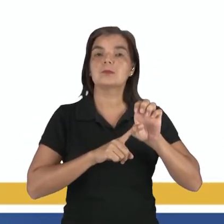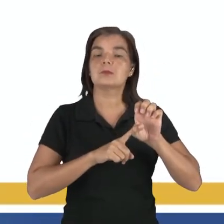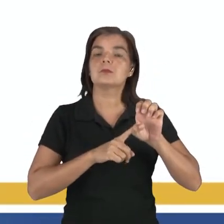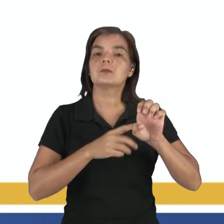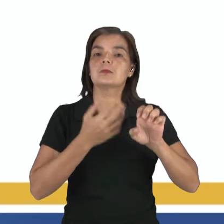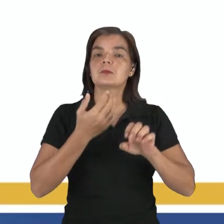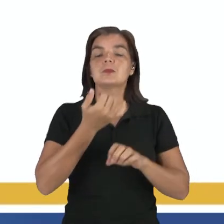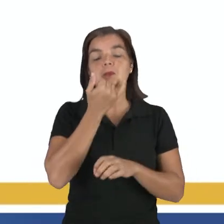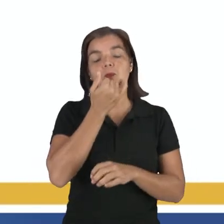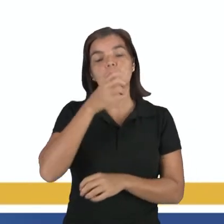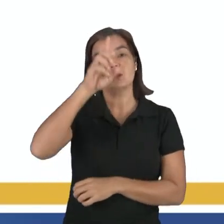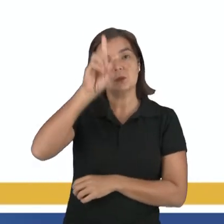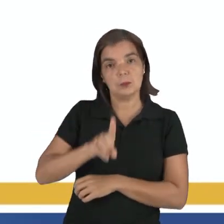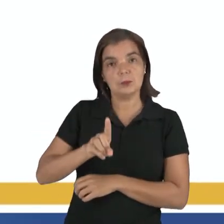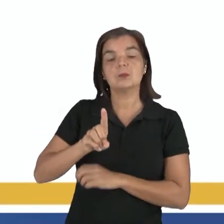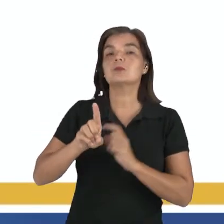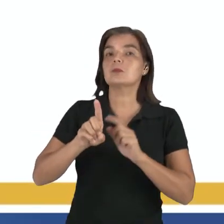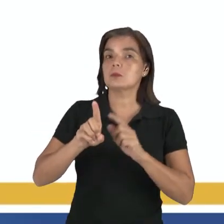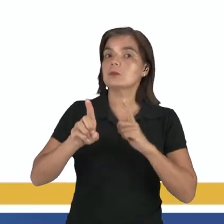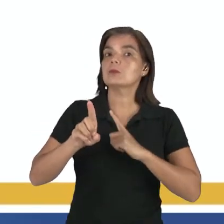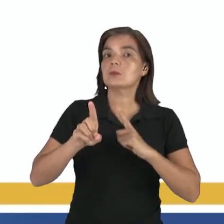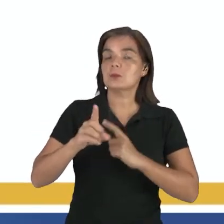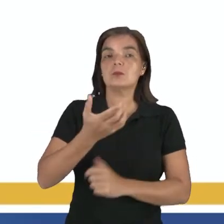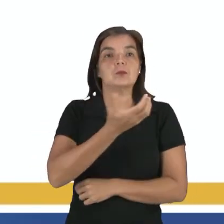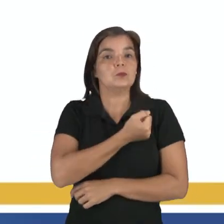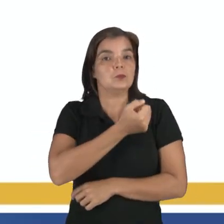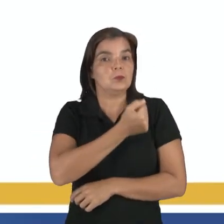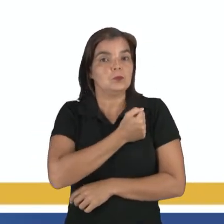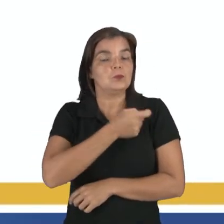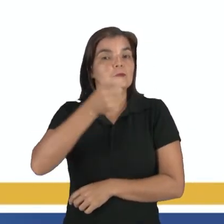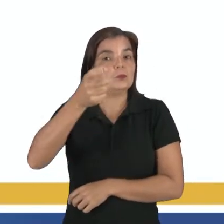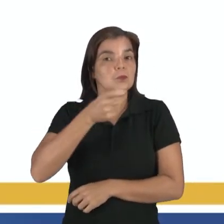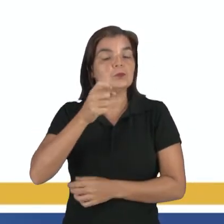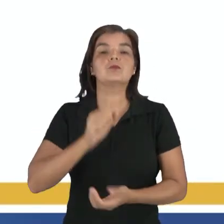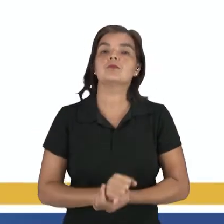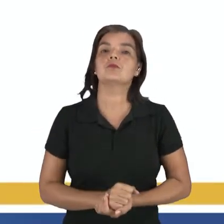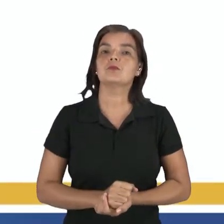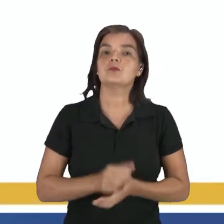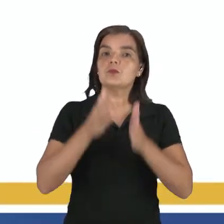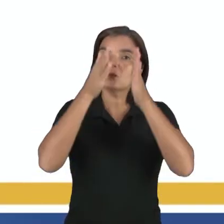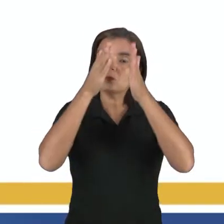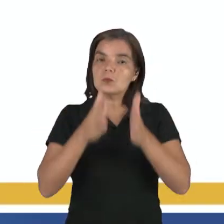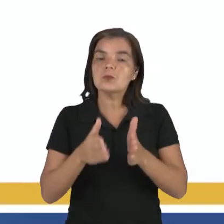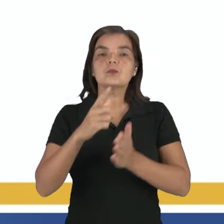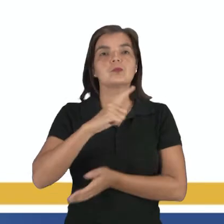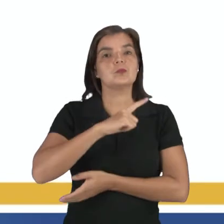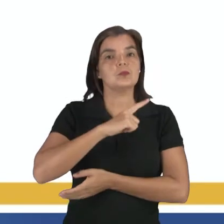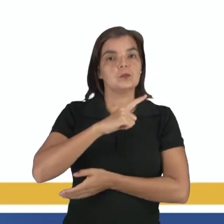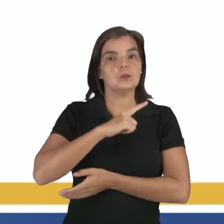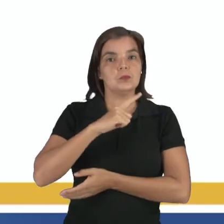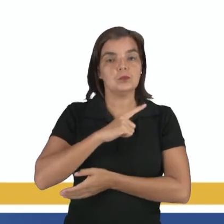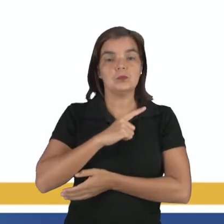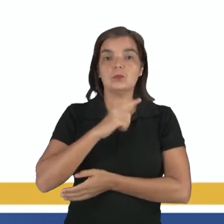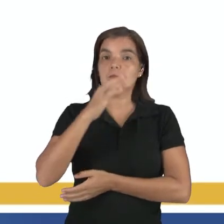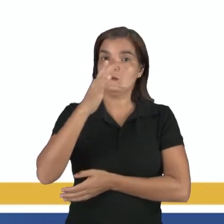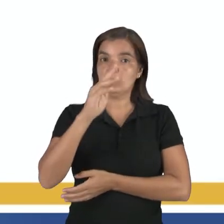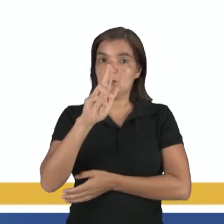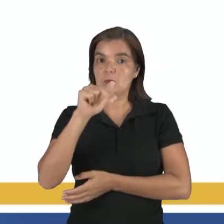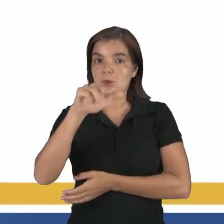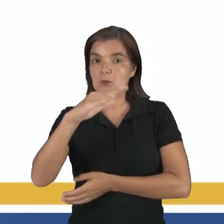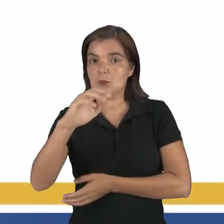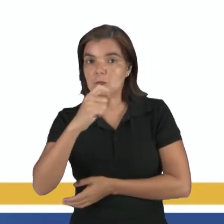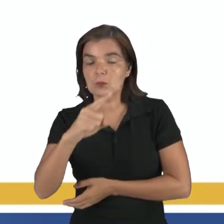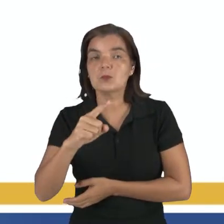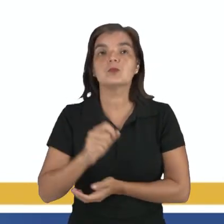vocês, perdão, vocês vão ter os valores de x. Ao centro, nós vamos ter a função, onde